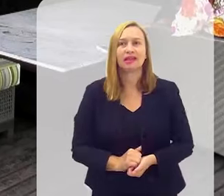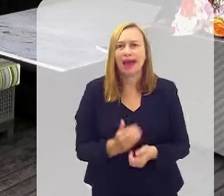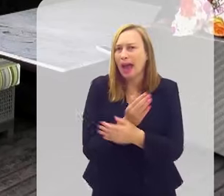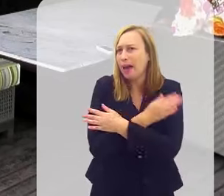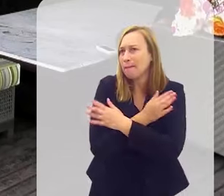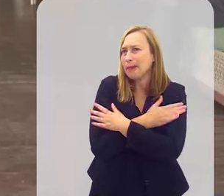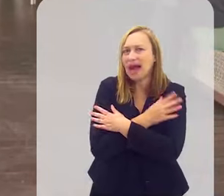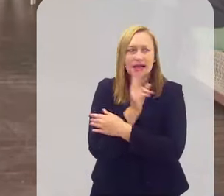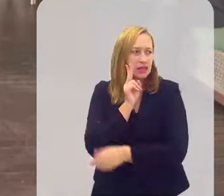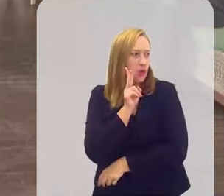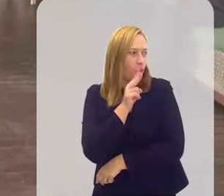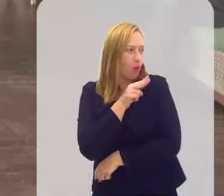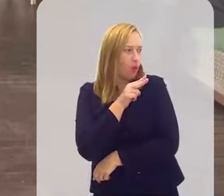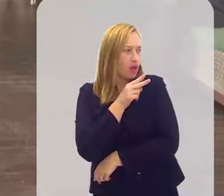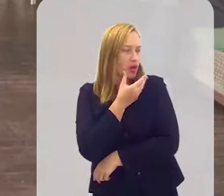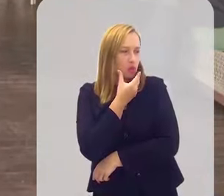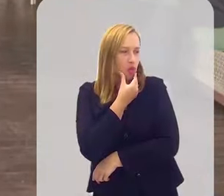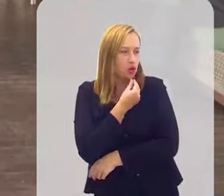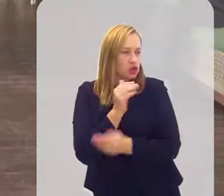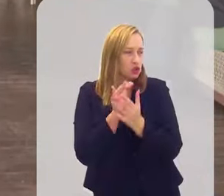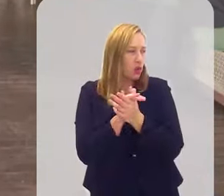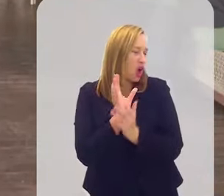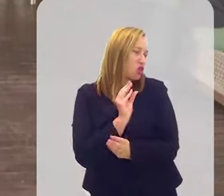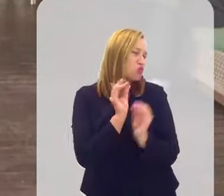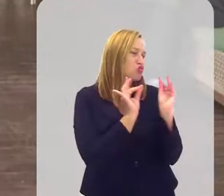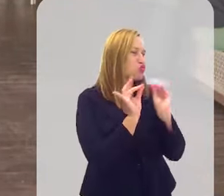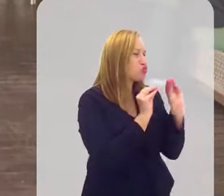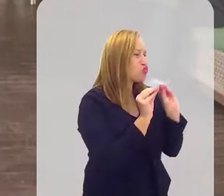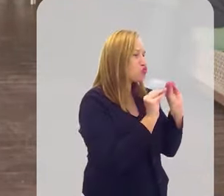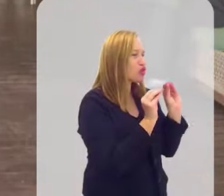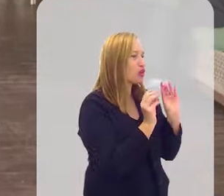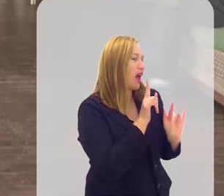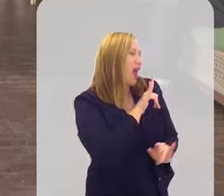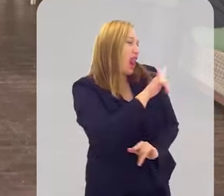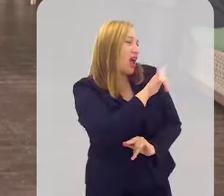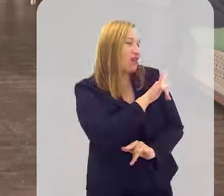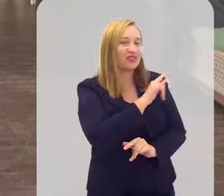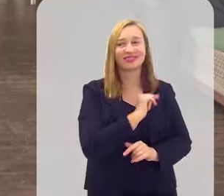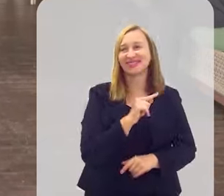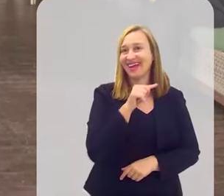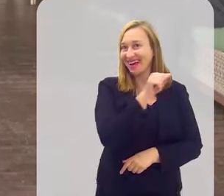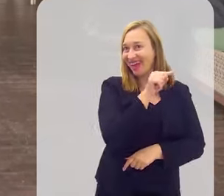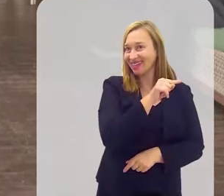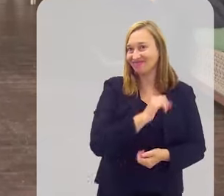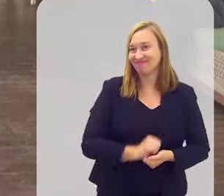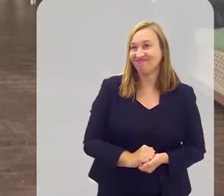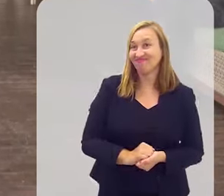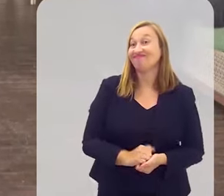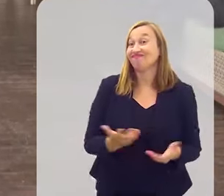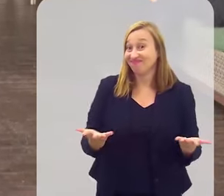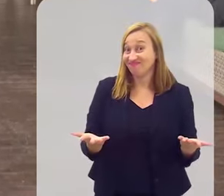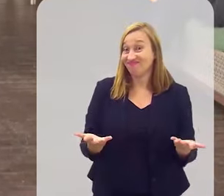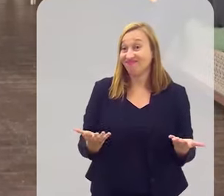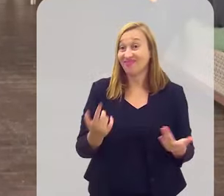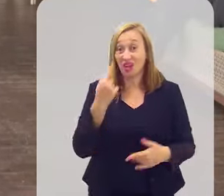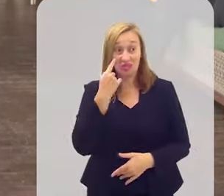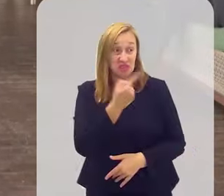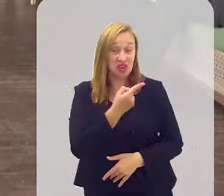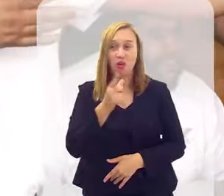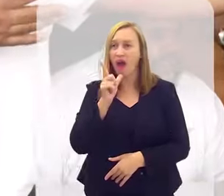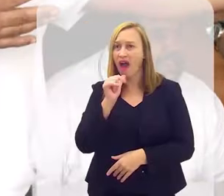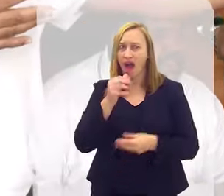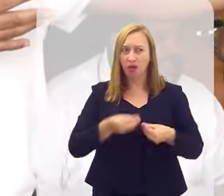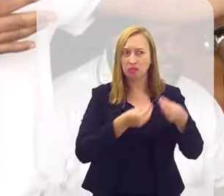thí veio com o marido hoje E aí é é é É abraça olha pro marido diz te amo corre faz progr Olha tá